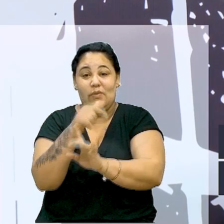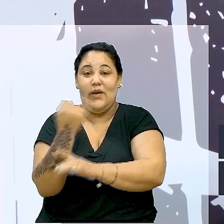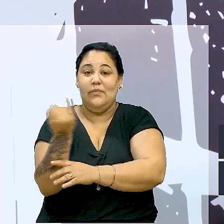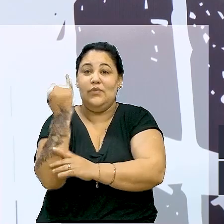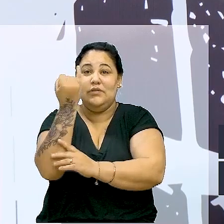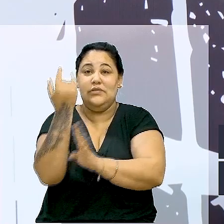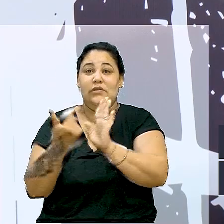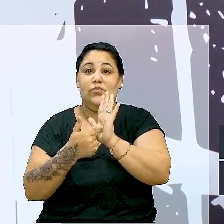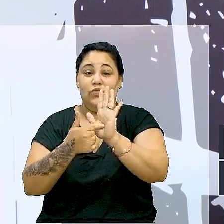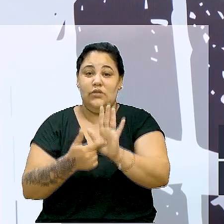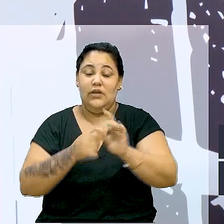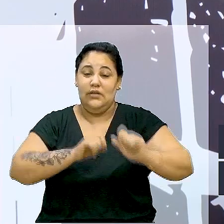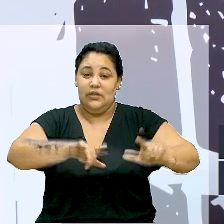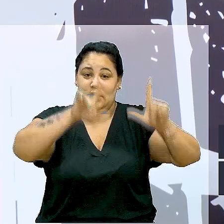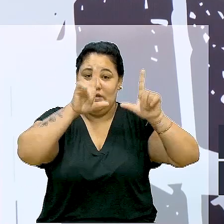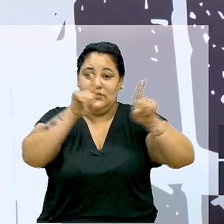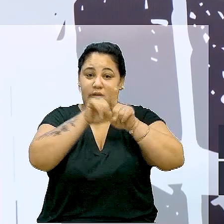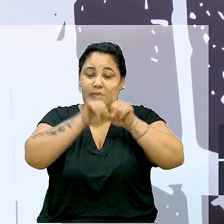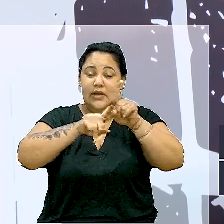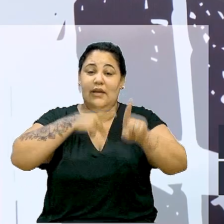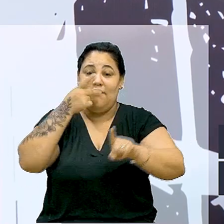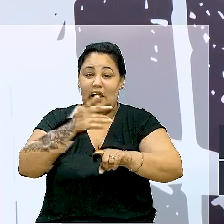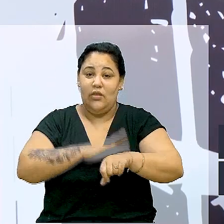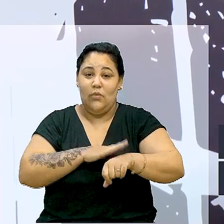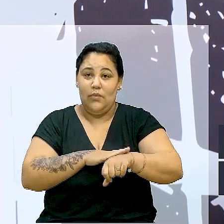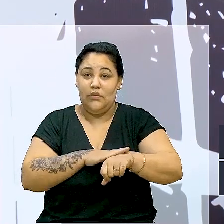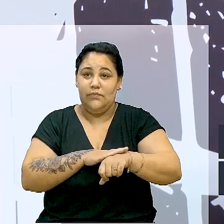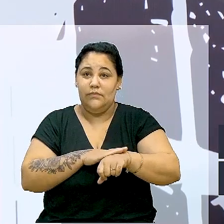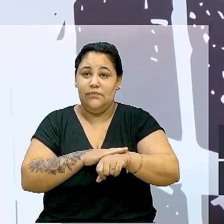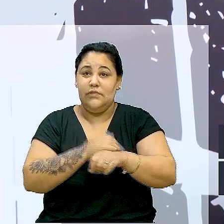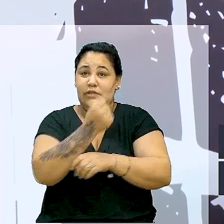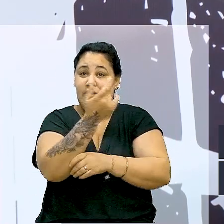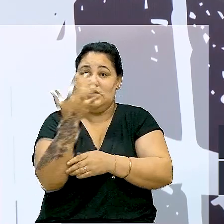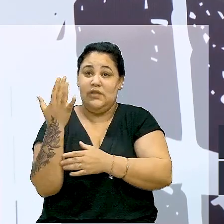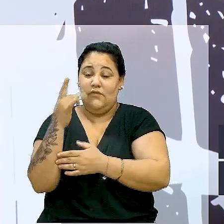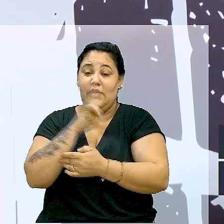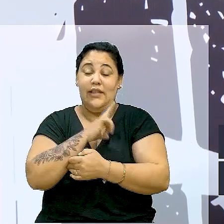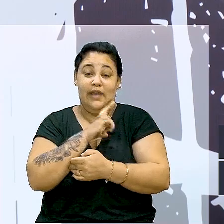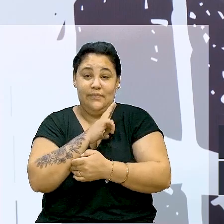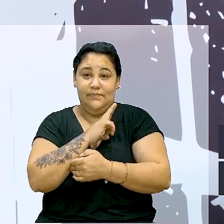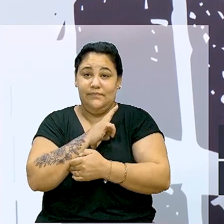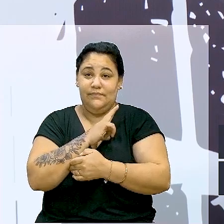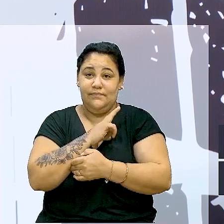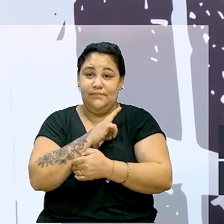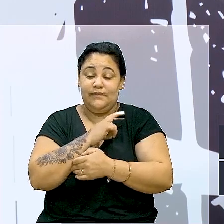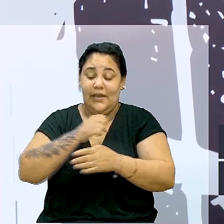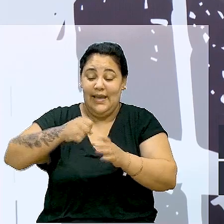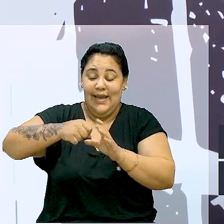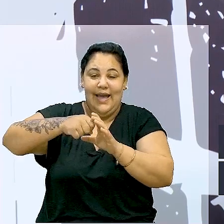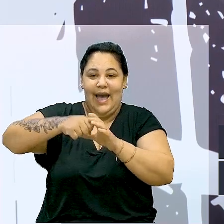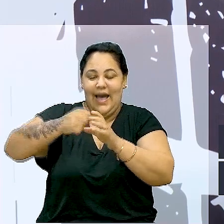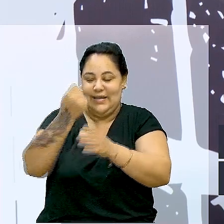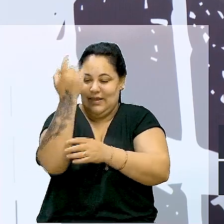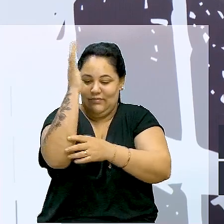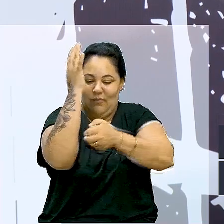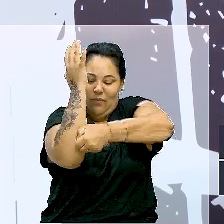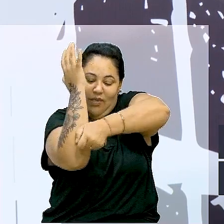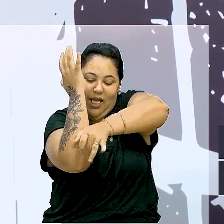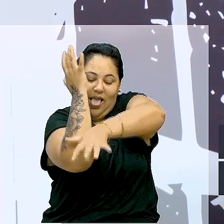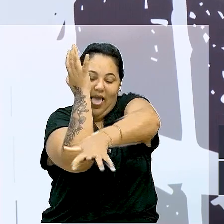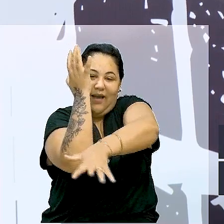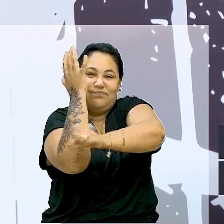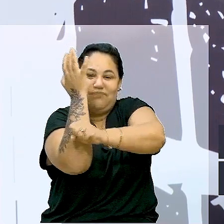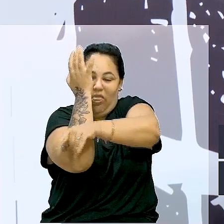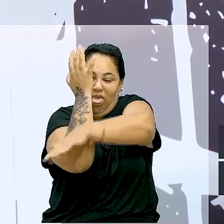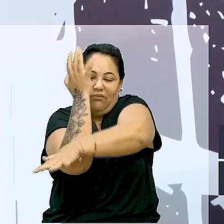o mostrei ali no telão também durante a minha fala das árvores que têm raízes expostas né que oferecem